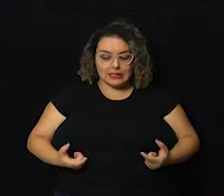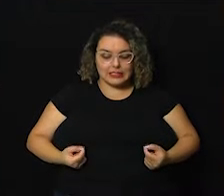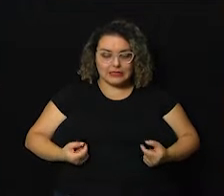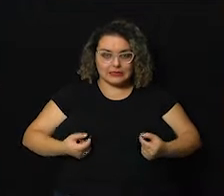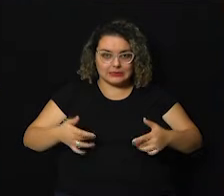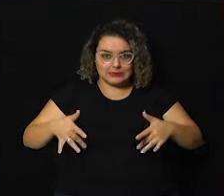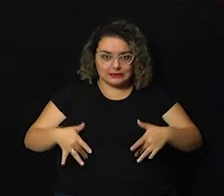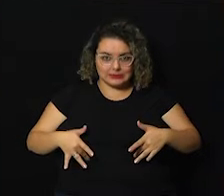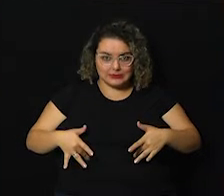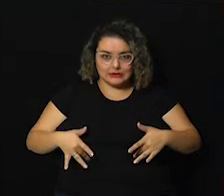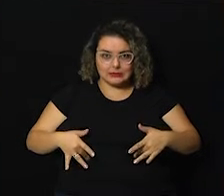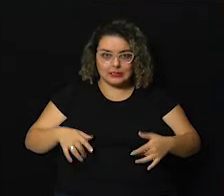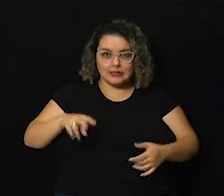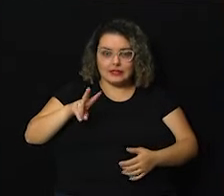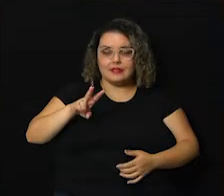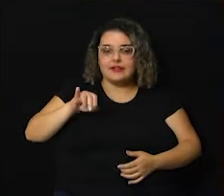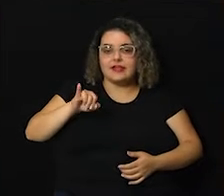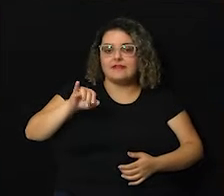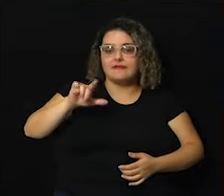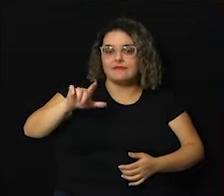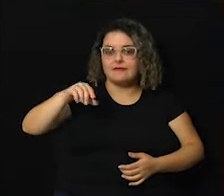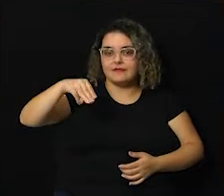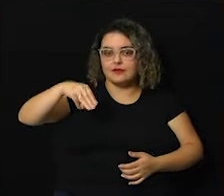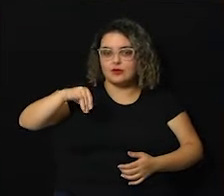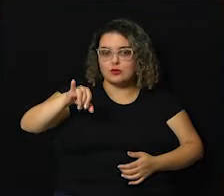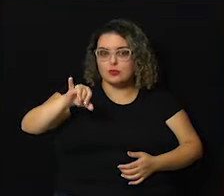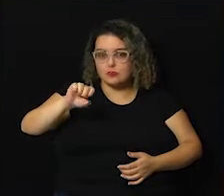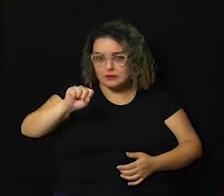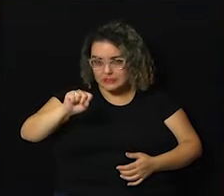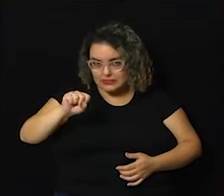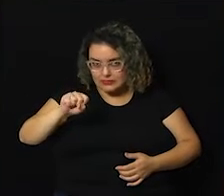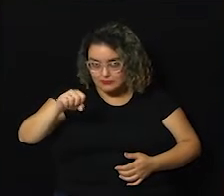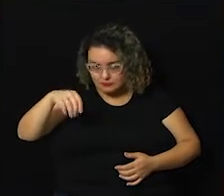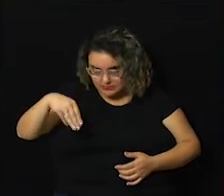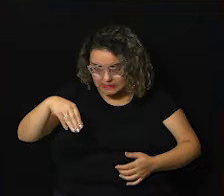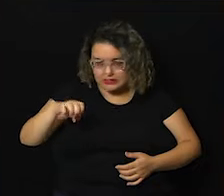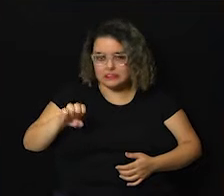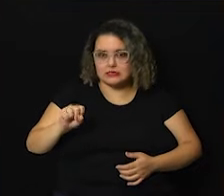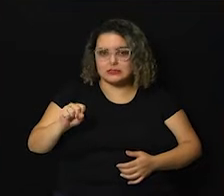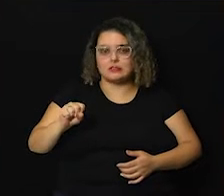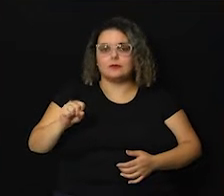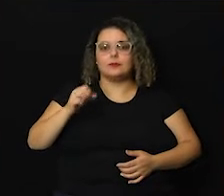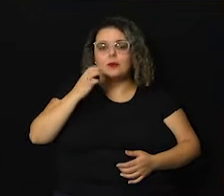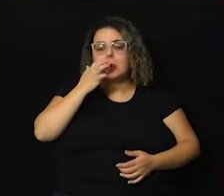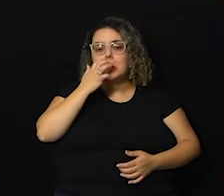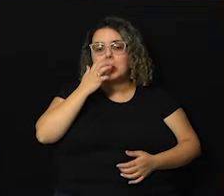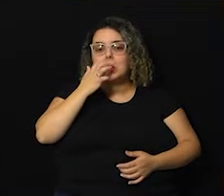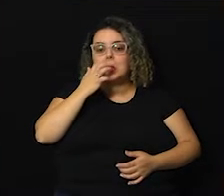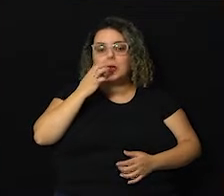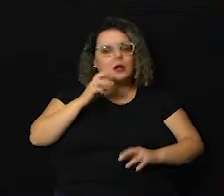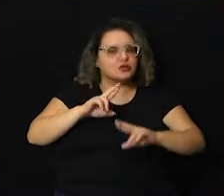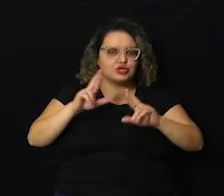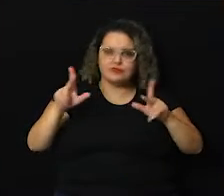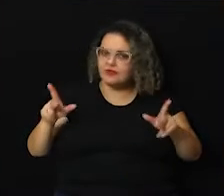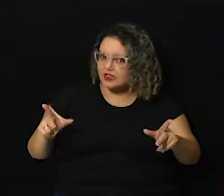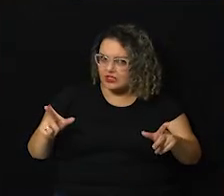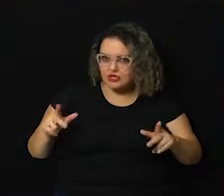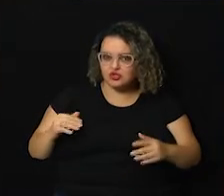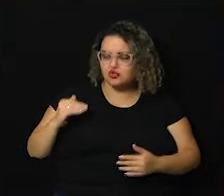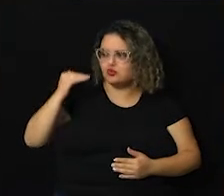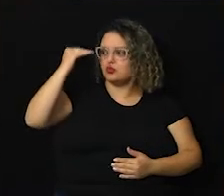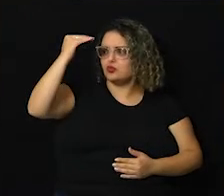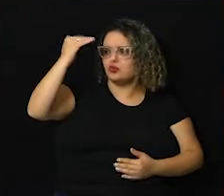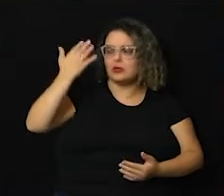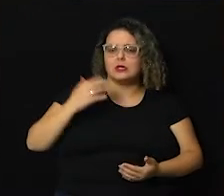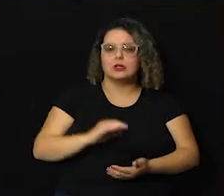rim, que se chama tumor de Wilms ou nefroblastoma, tá? E que tem uma abordagem completamente diferente, assim